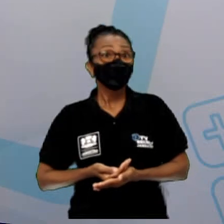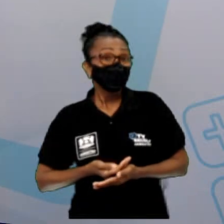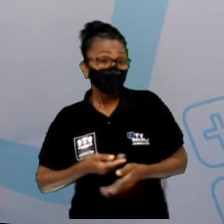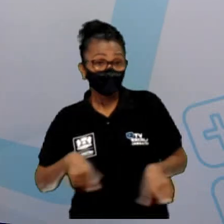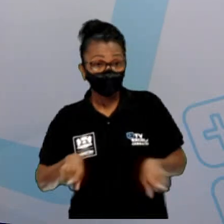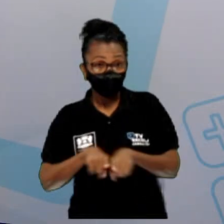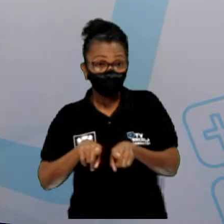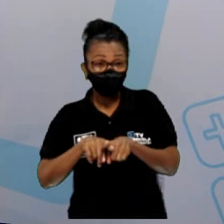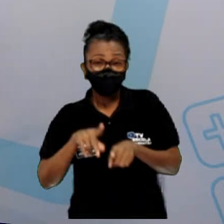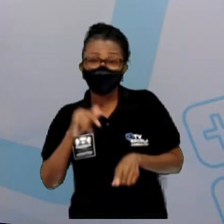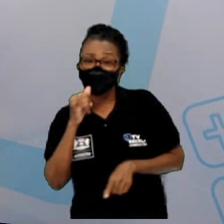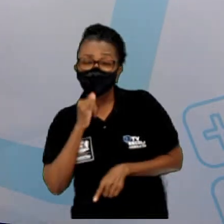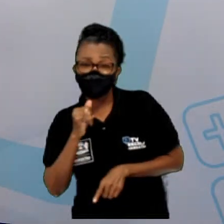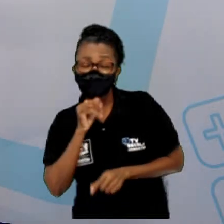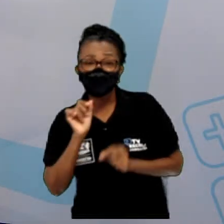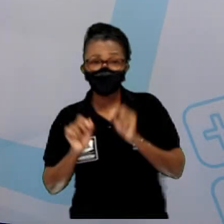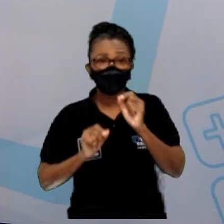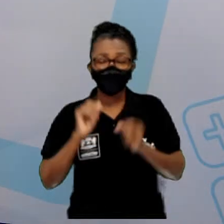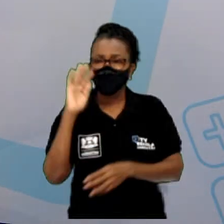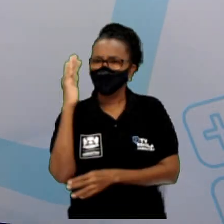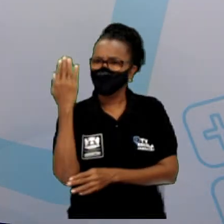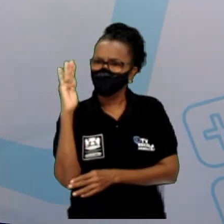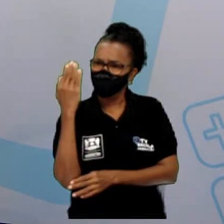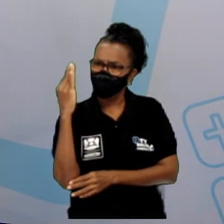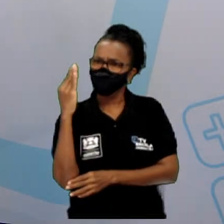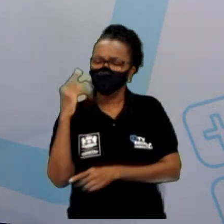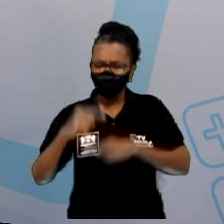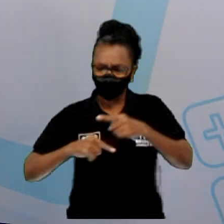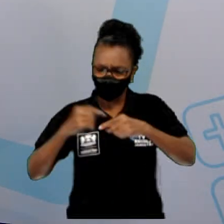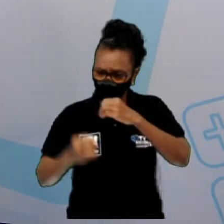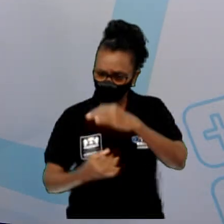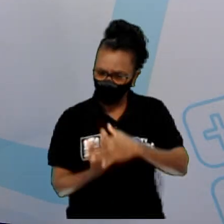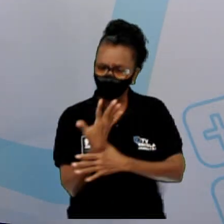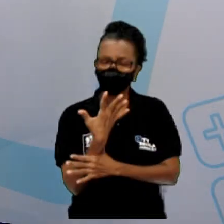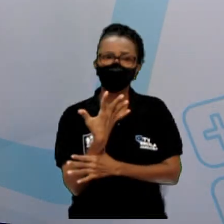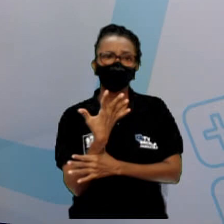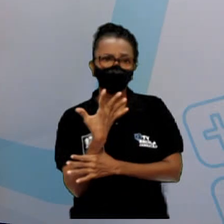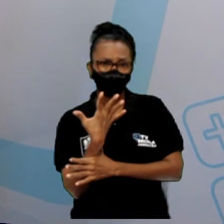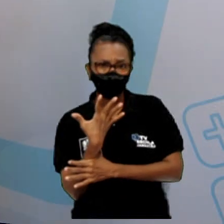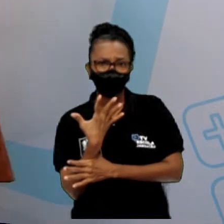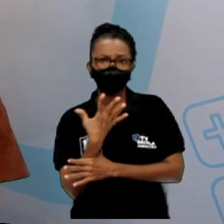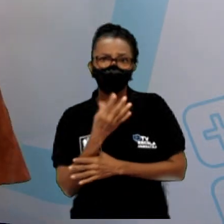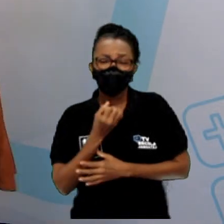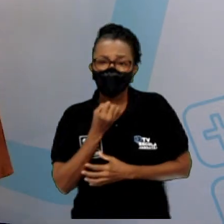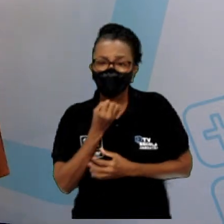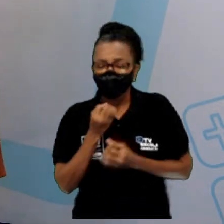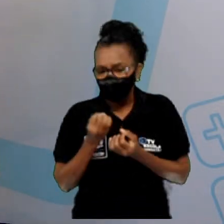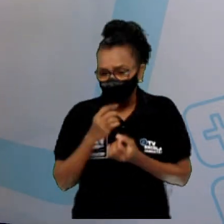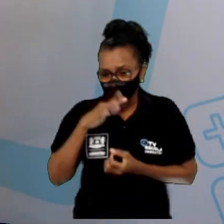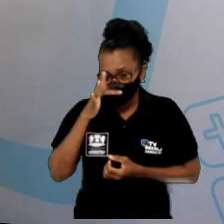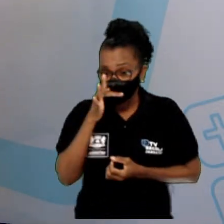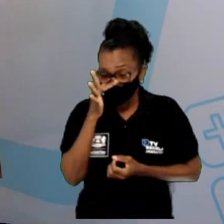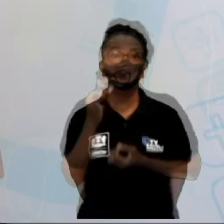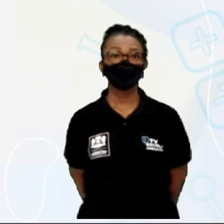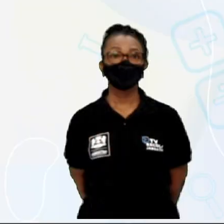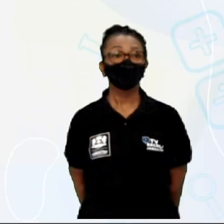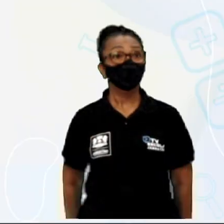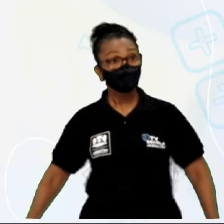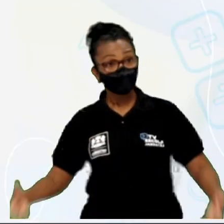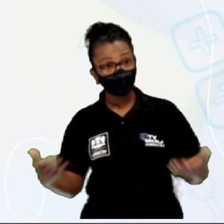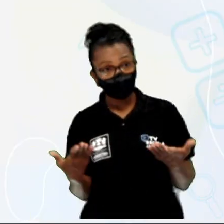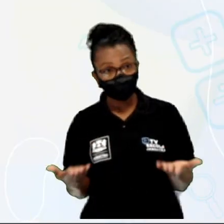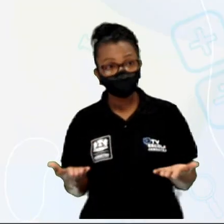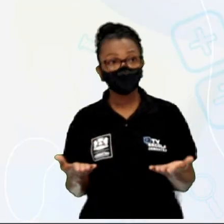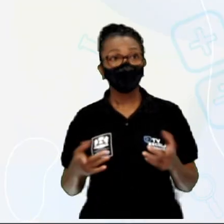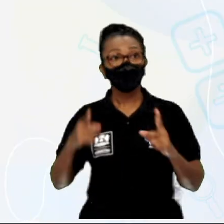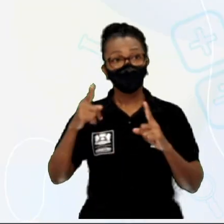alguns exemplos. A madeira também é uma matéria-prima vegetal. Vamos lá para o outro slide. O